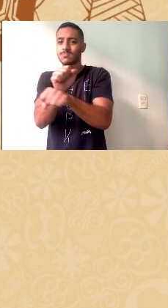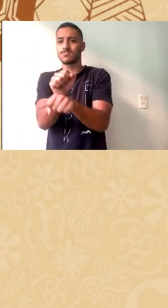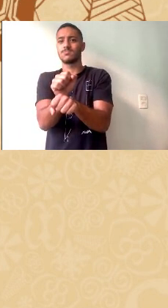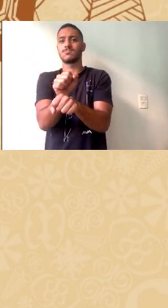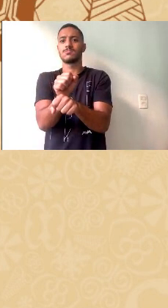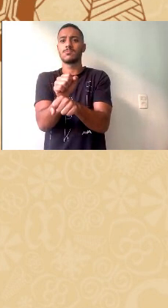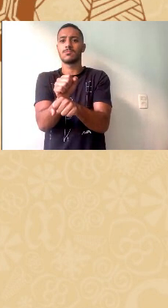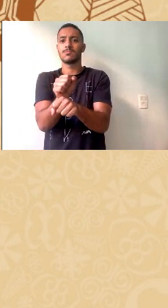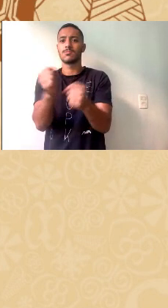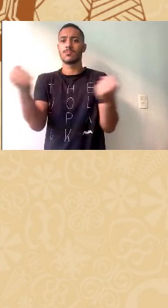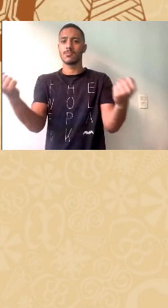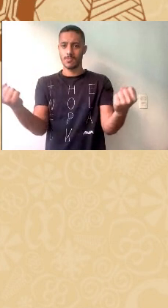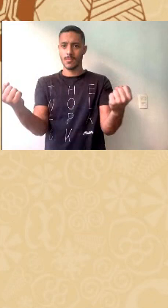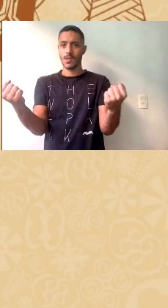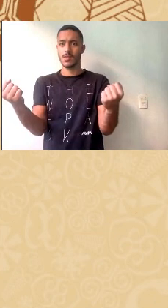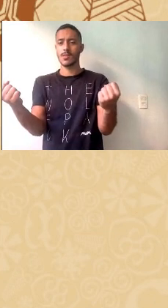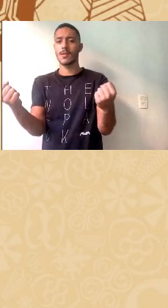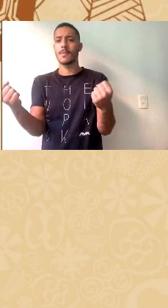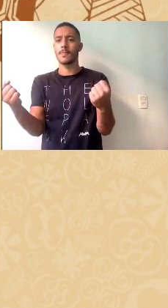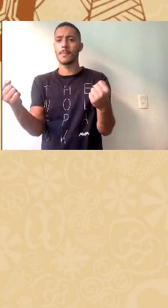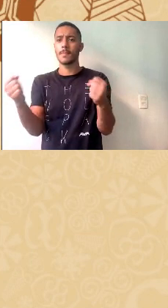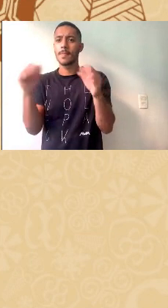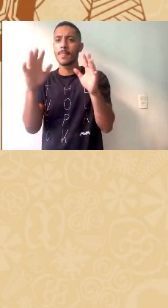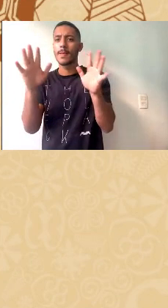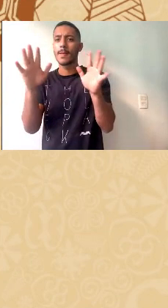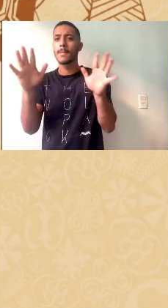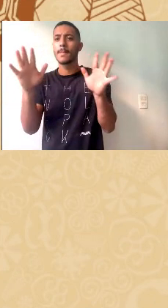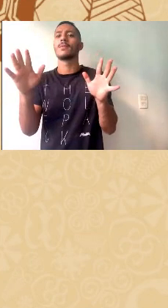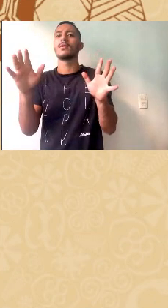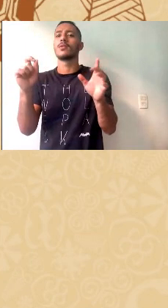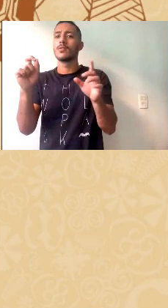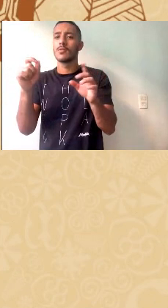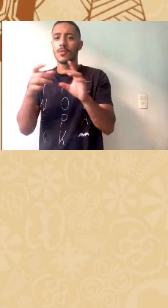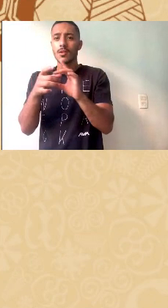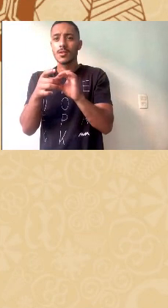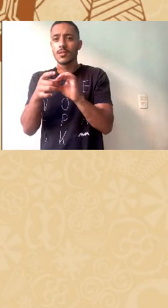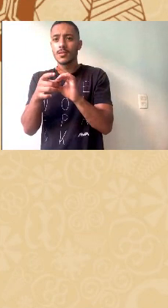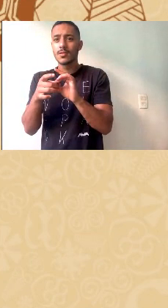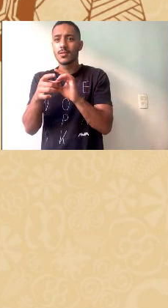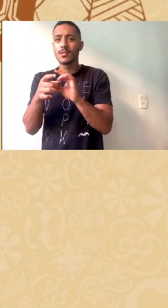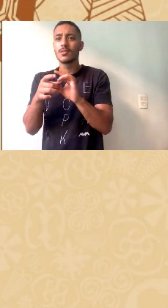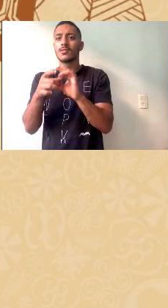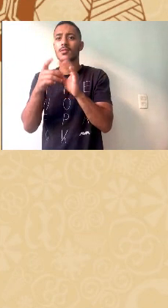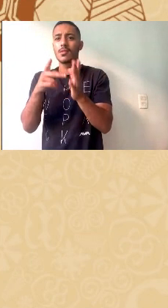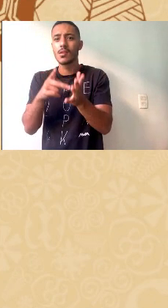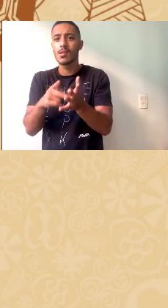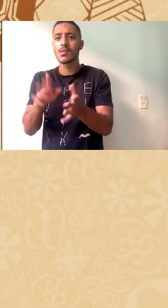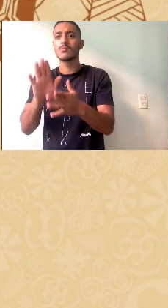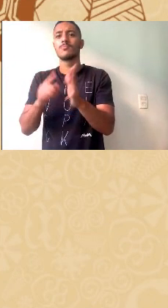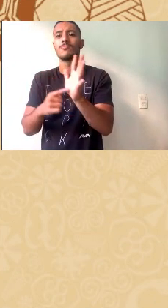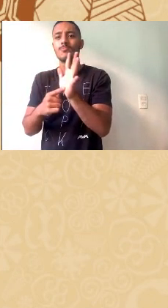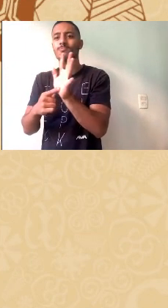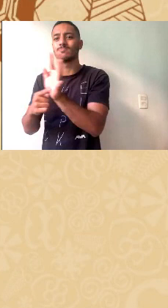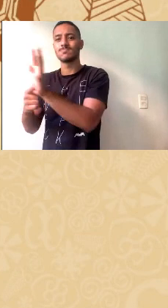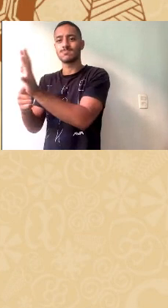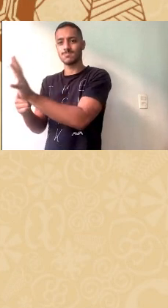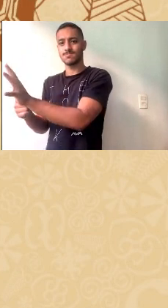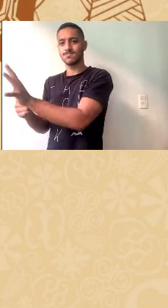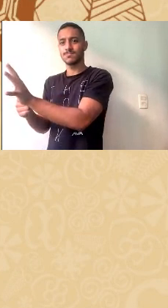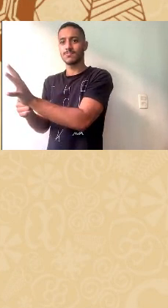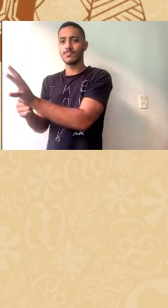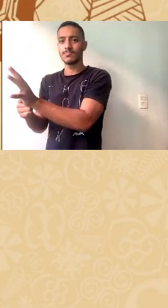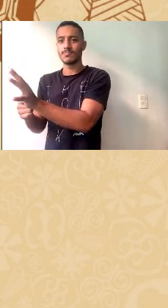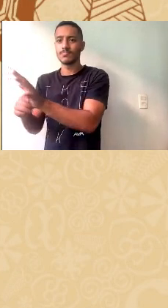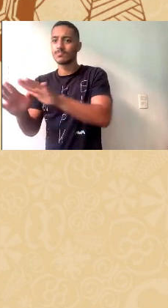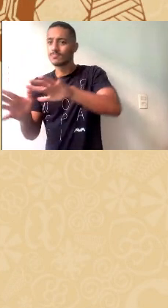essa expressão, que, de fato, foi, né, deixada completamente de lado e marginalizada. E, junto